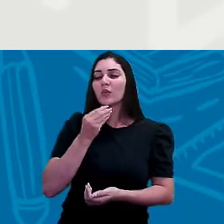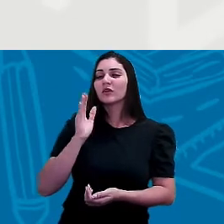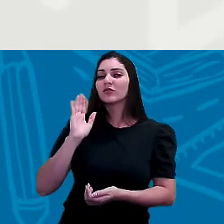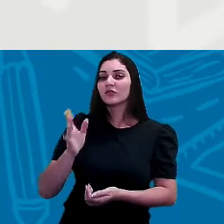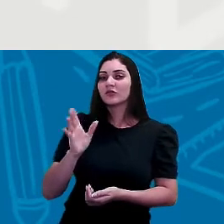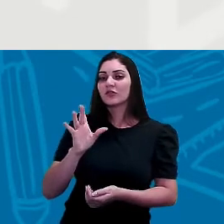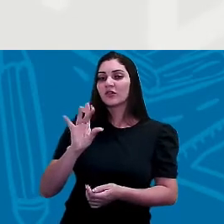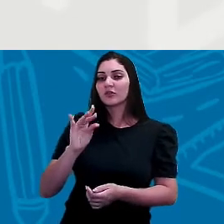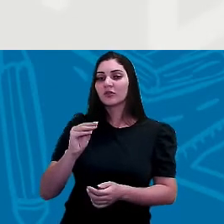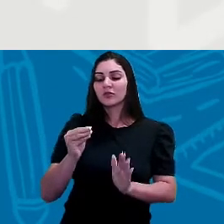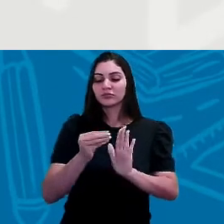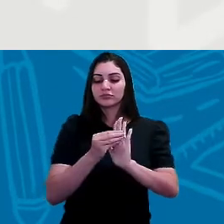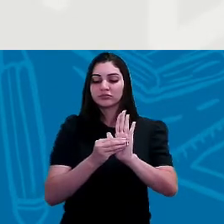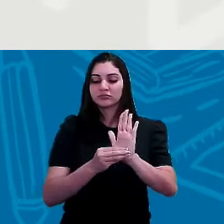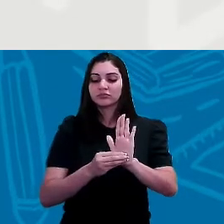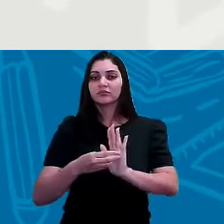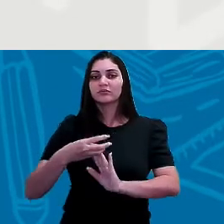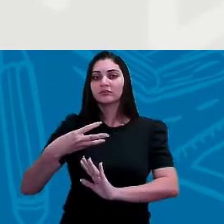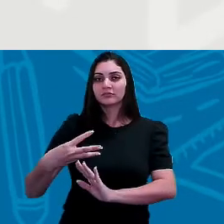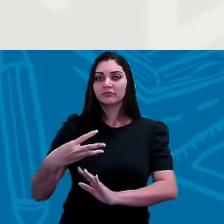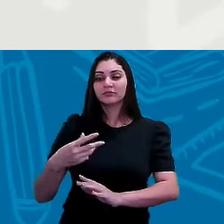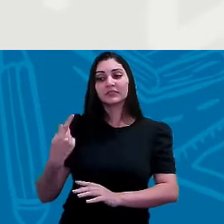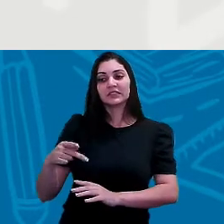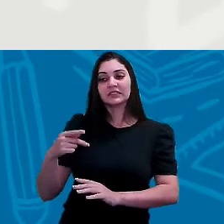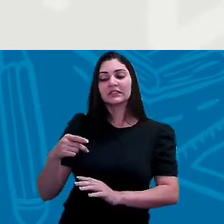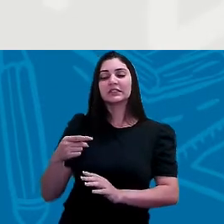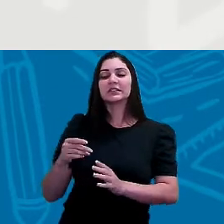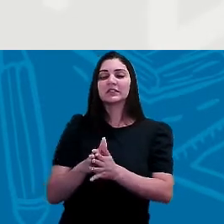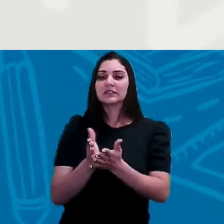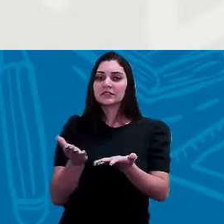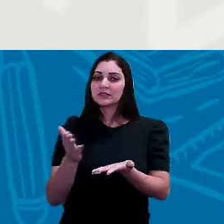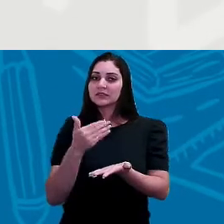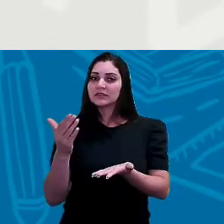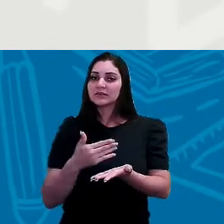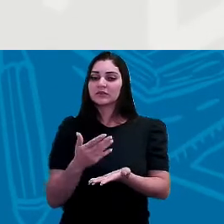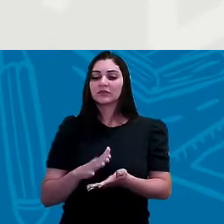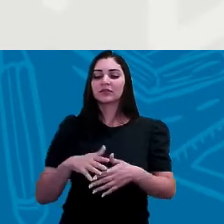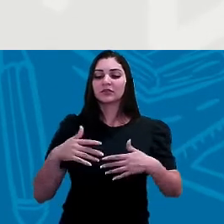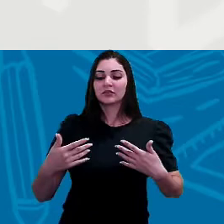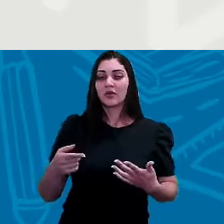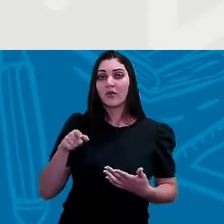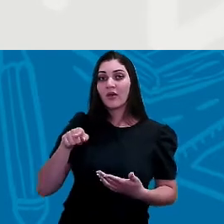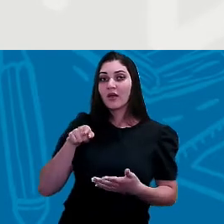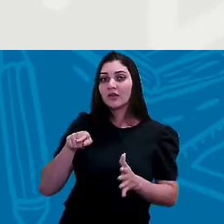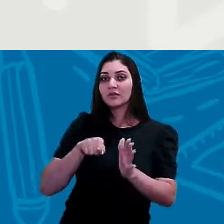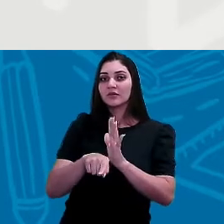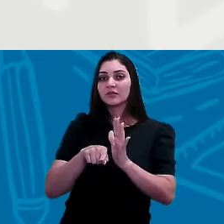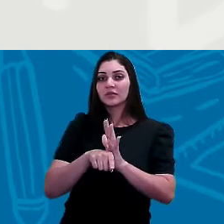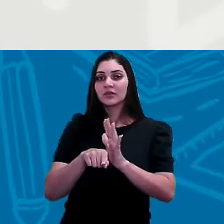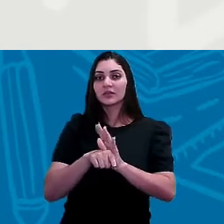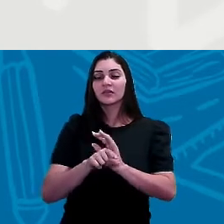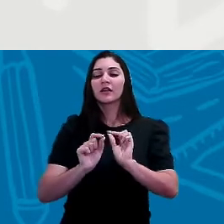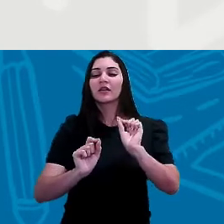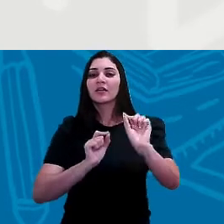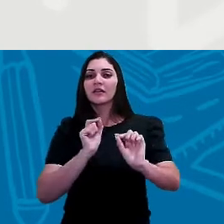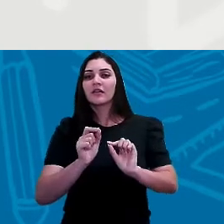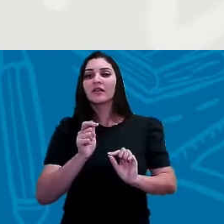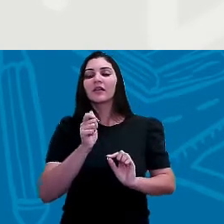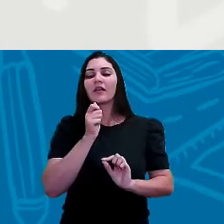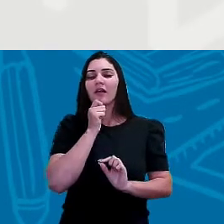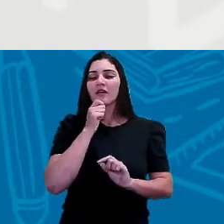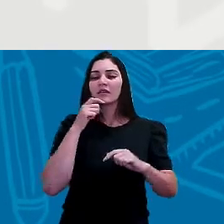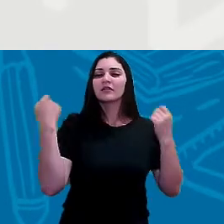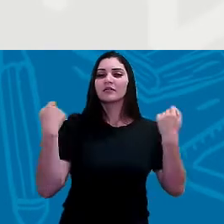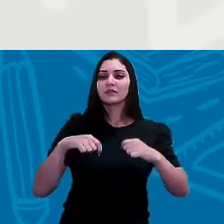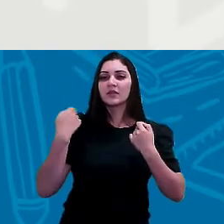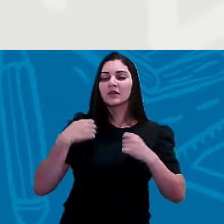3 figurinhas aí nessa página. Tá certo? Então, essa questãozinha é para quem ainda precisa do